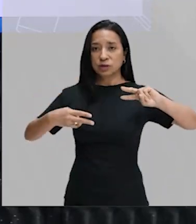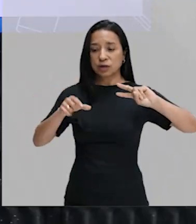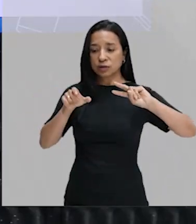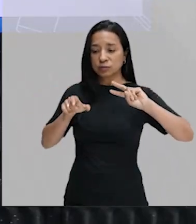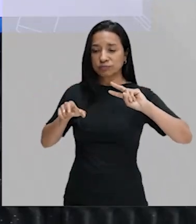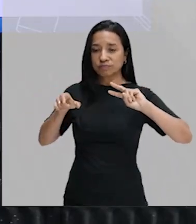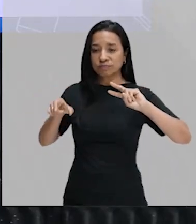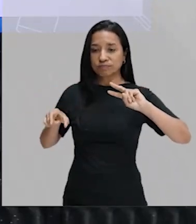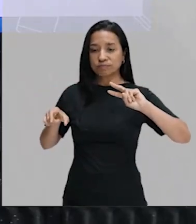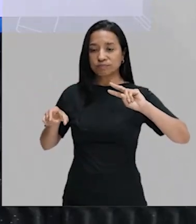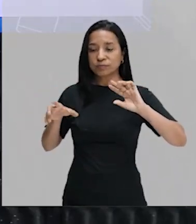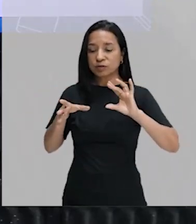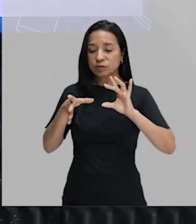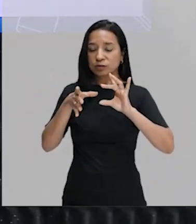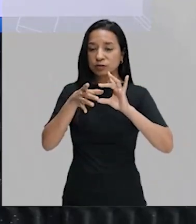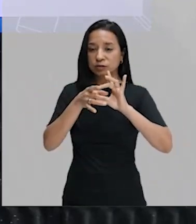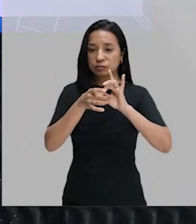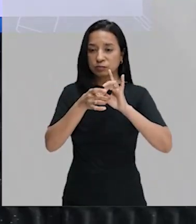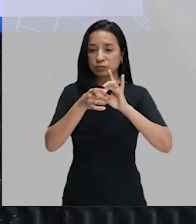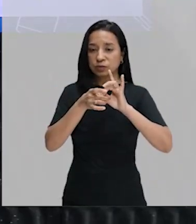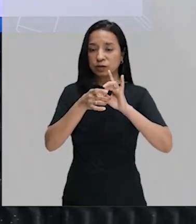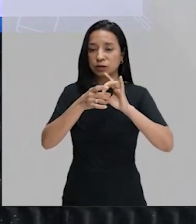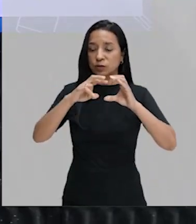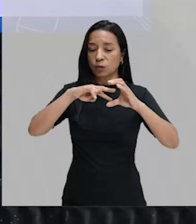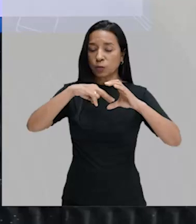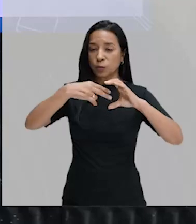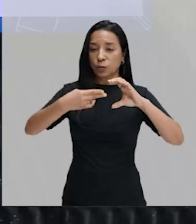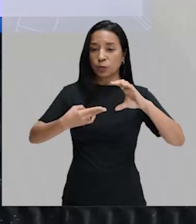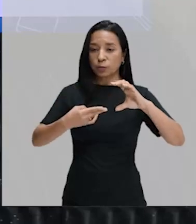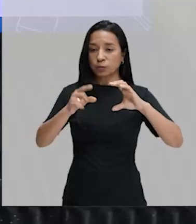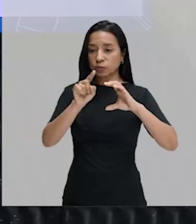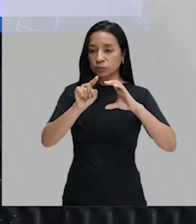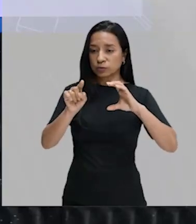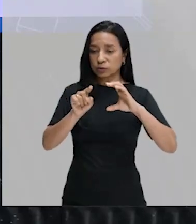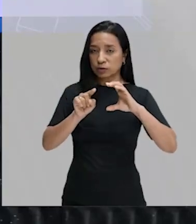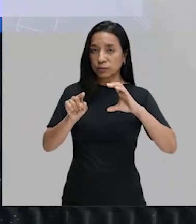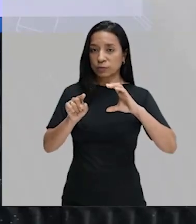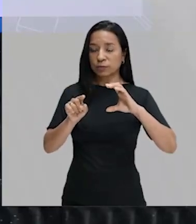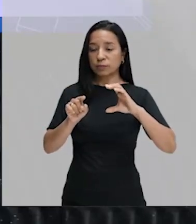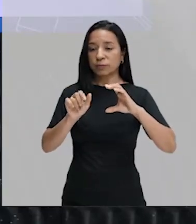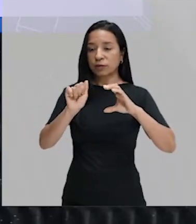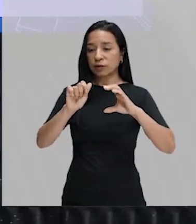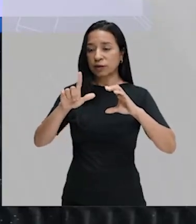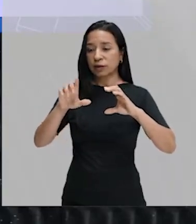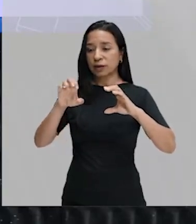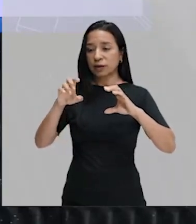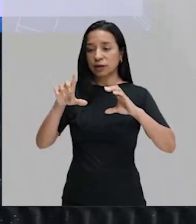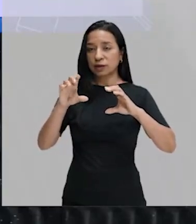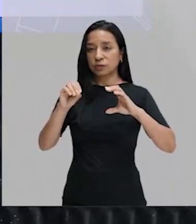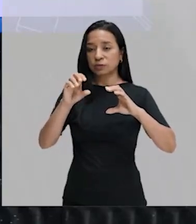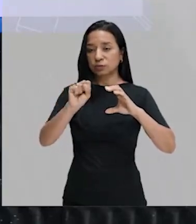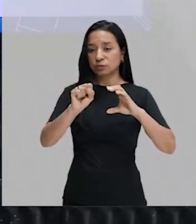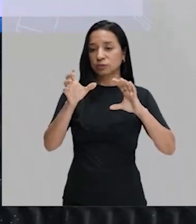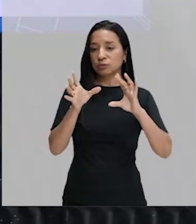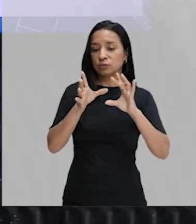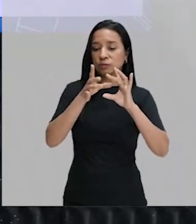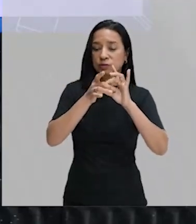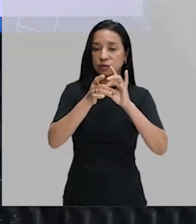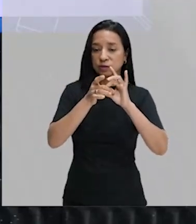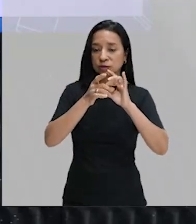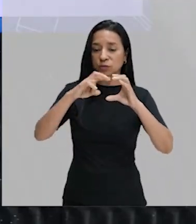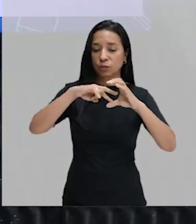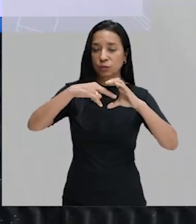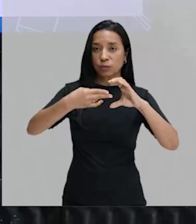existe 3 genes, nesse caso aqui, genes alelos, que estão ligados no cromossomo